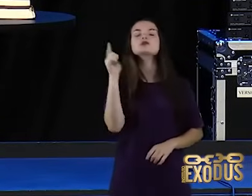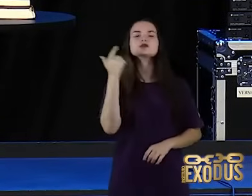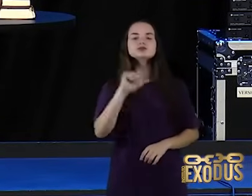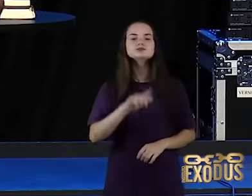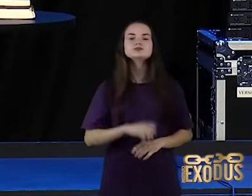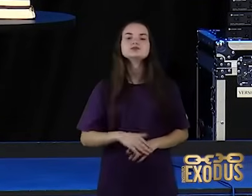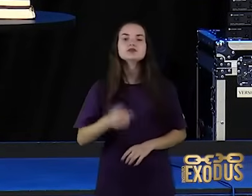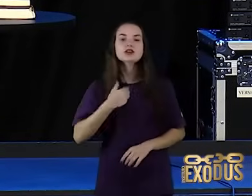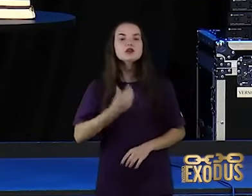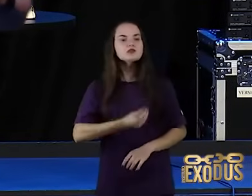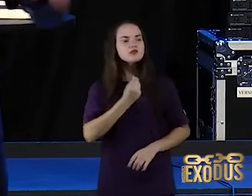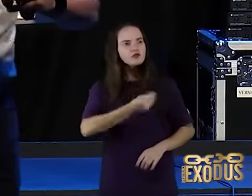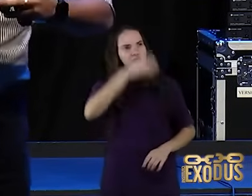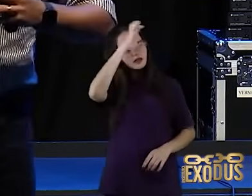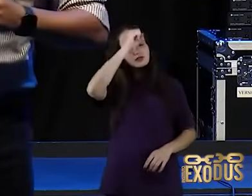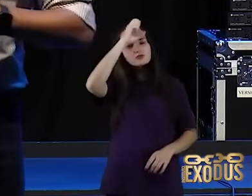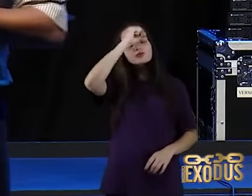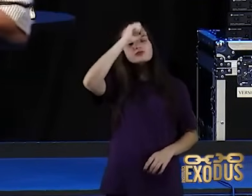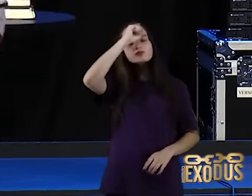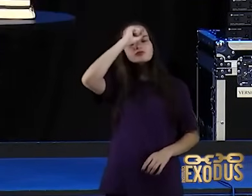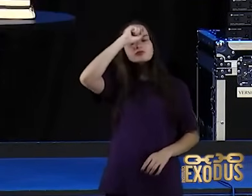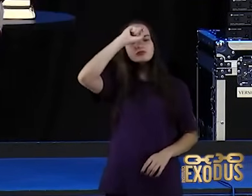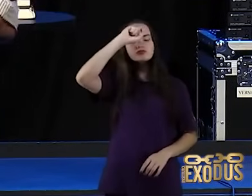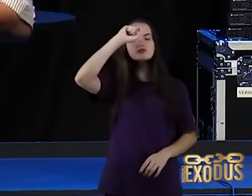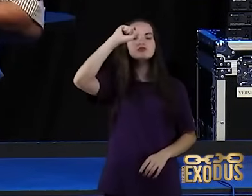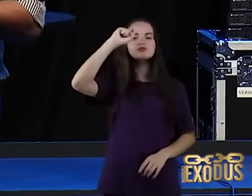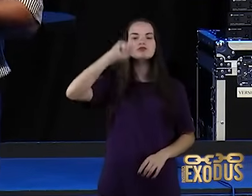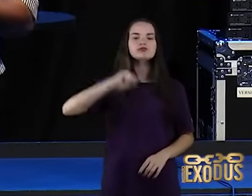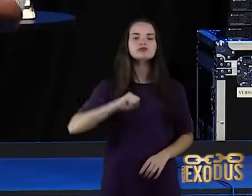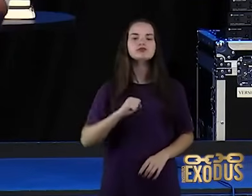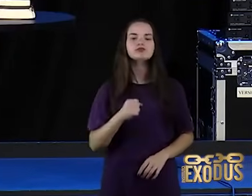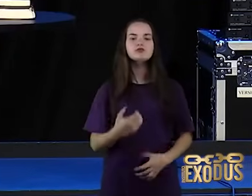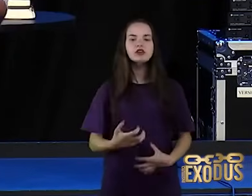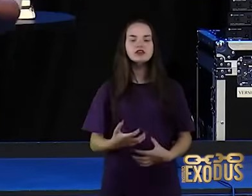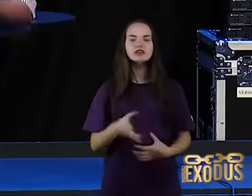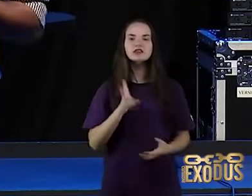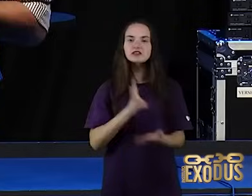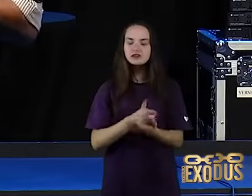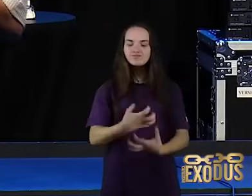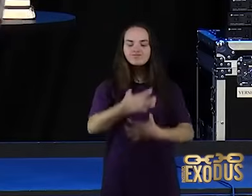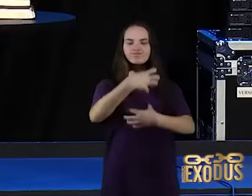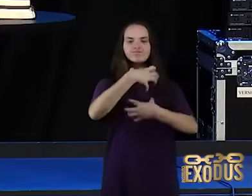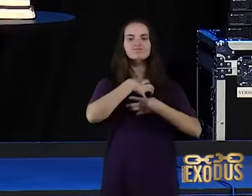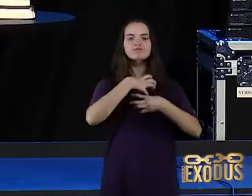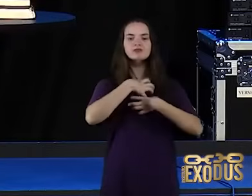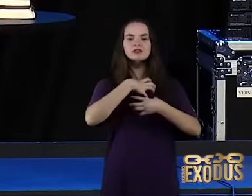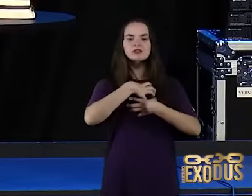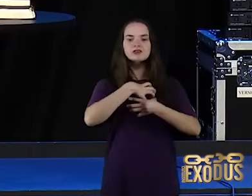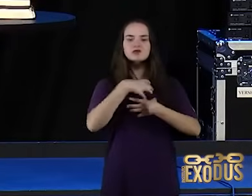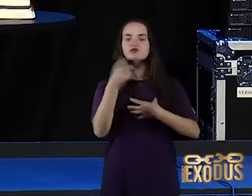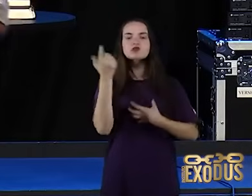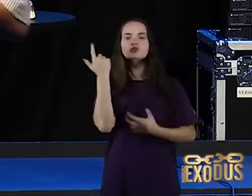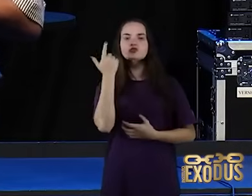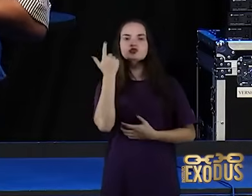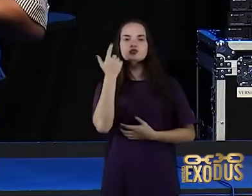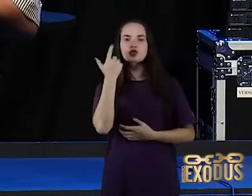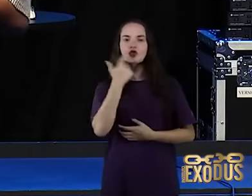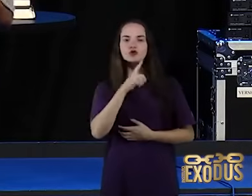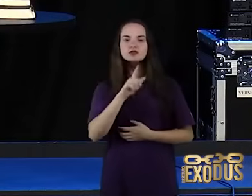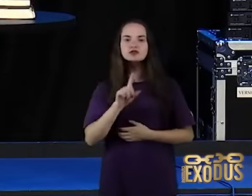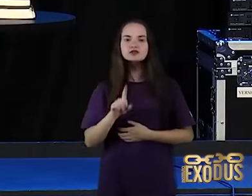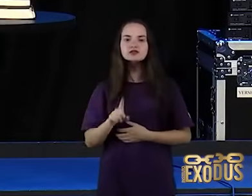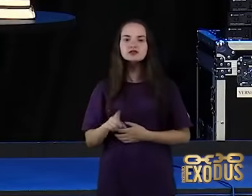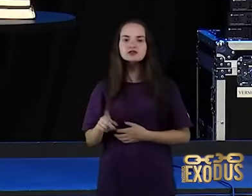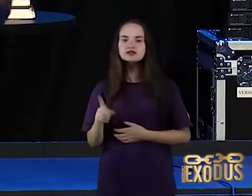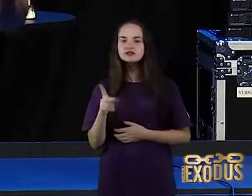vivi daquilo que eu aprendi daquilo que eu que que foi semeado na minha vida de eu avançar eu não consigo recuar eu não